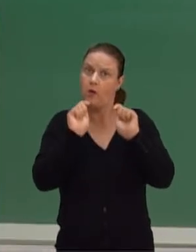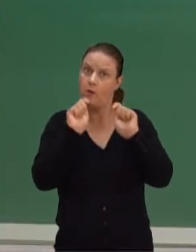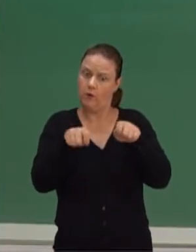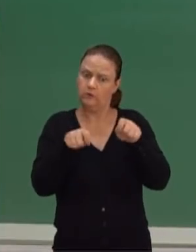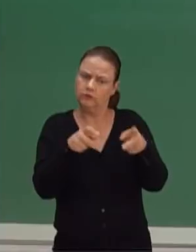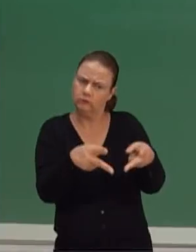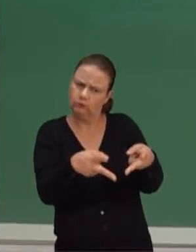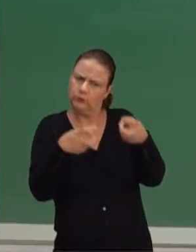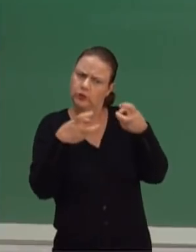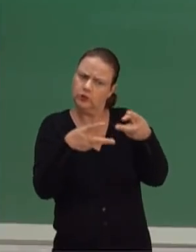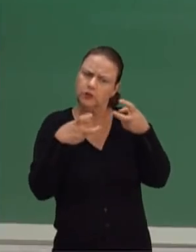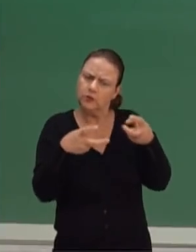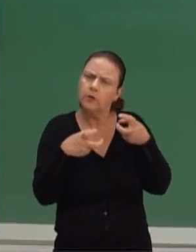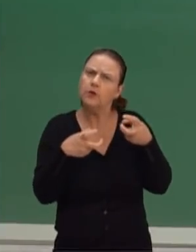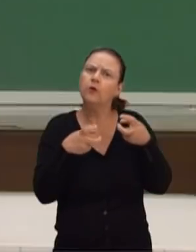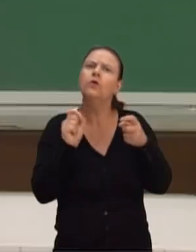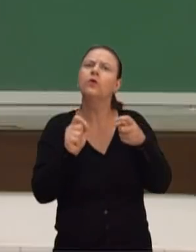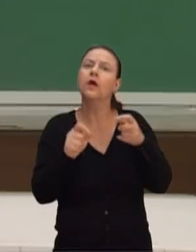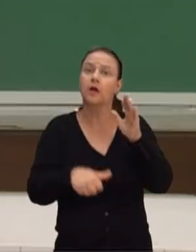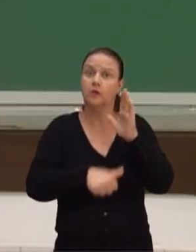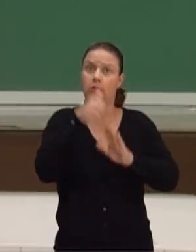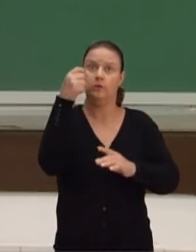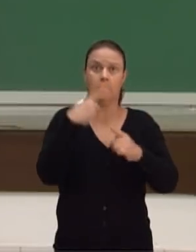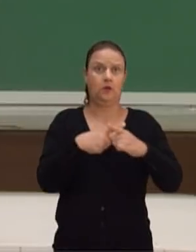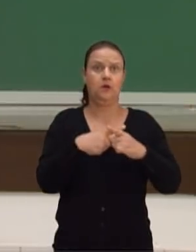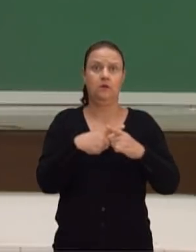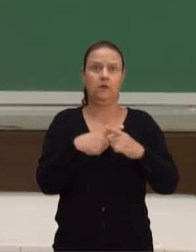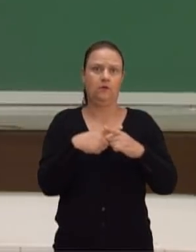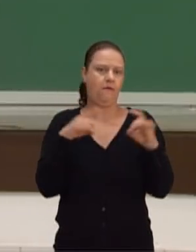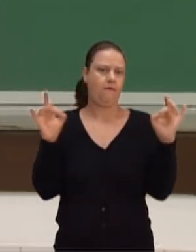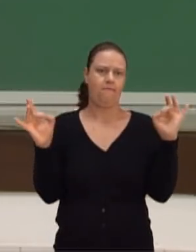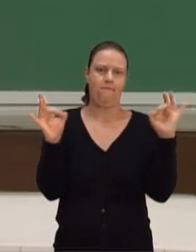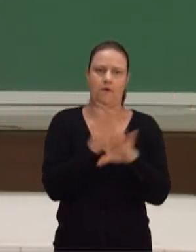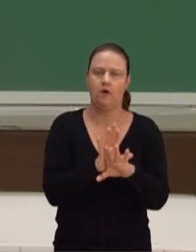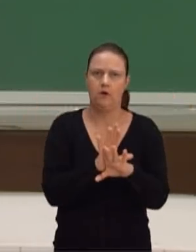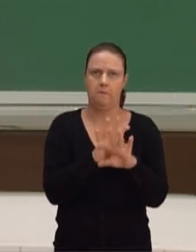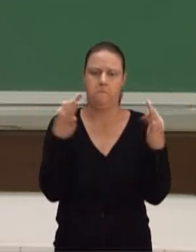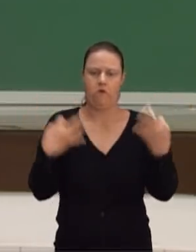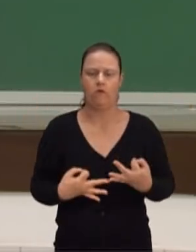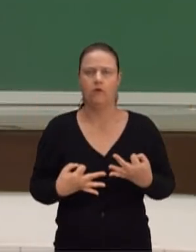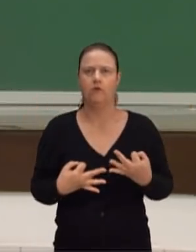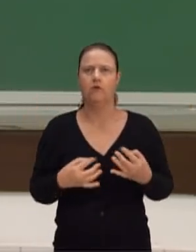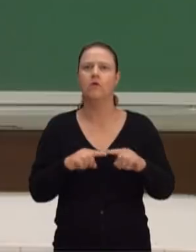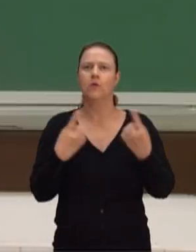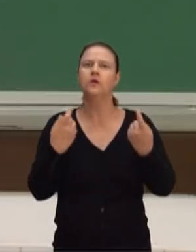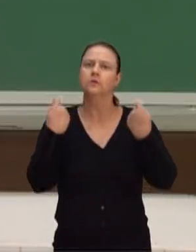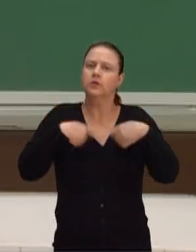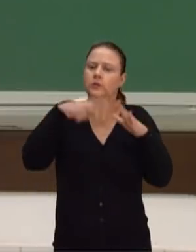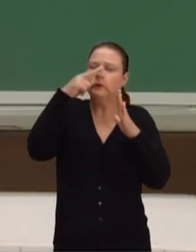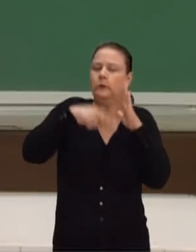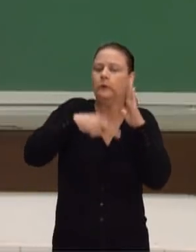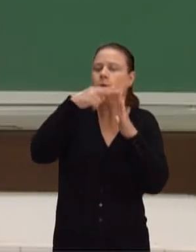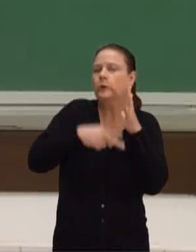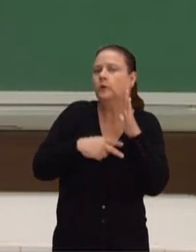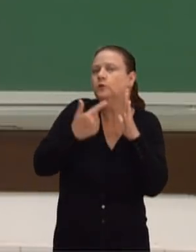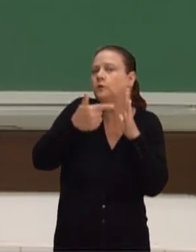ficar excelente. Ou seja, todas as alternativas estão corretas. Você viu que legal?